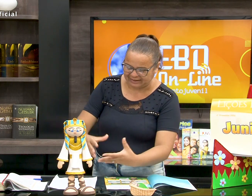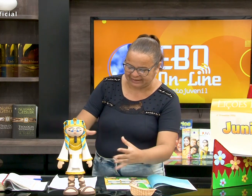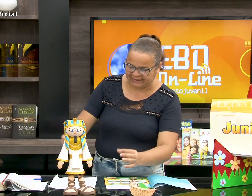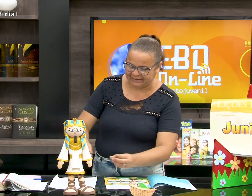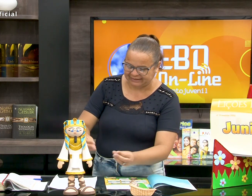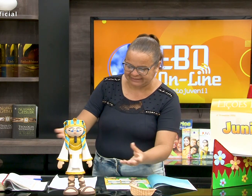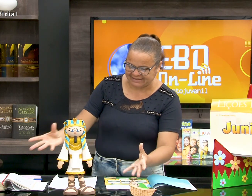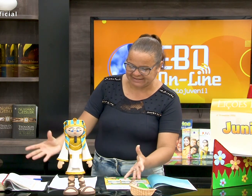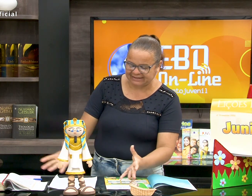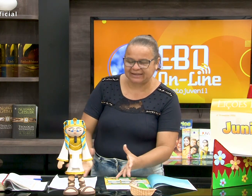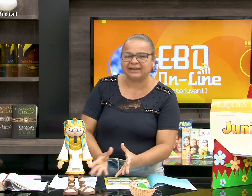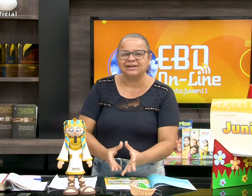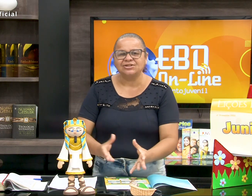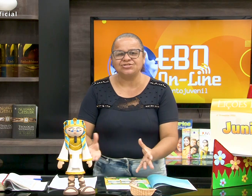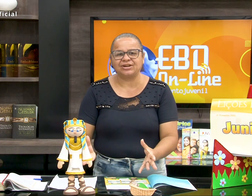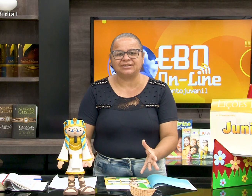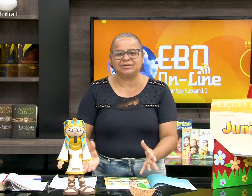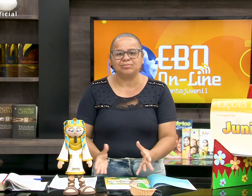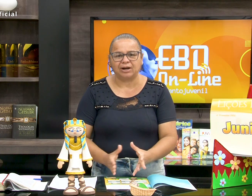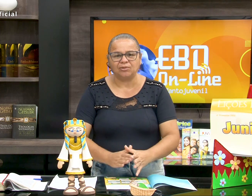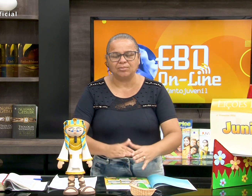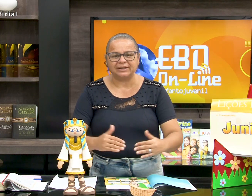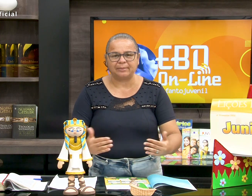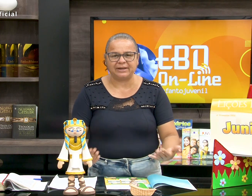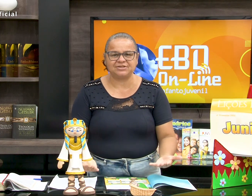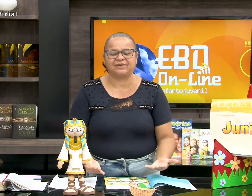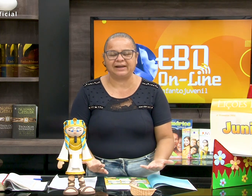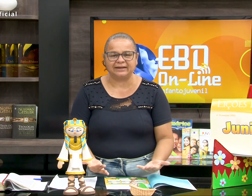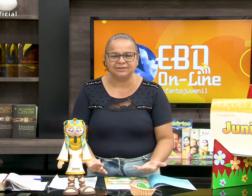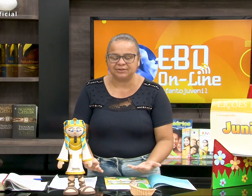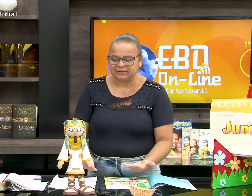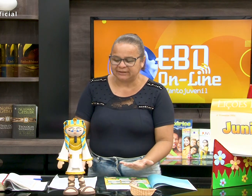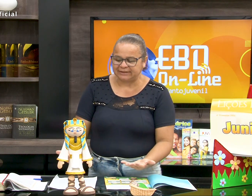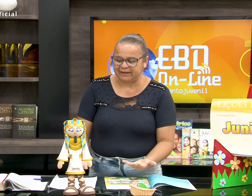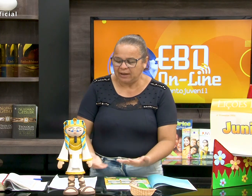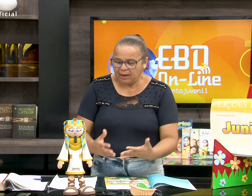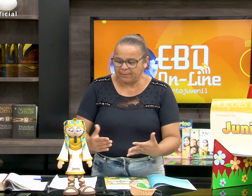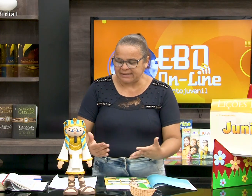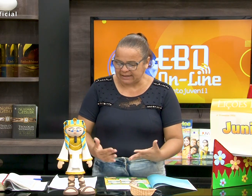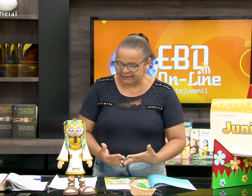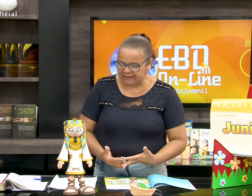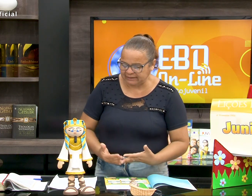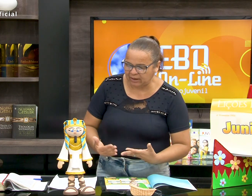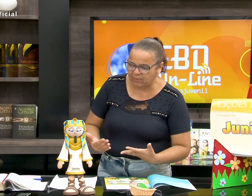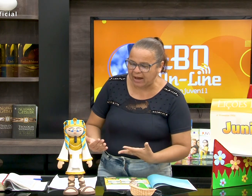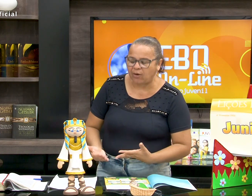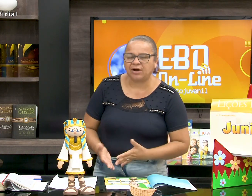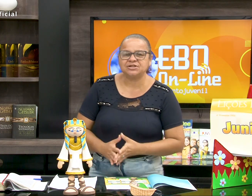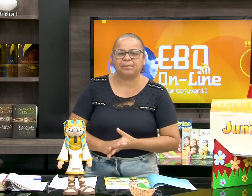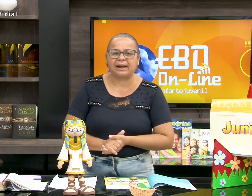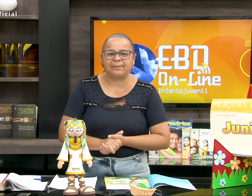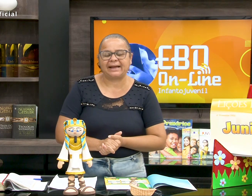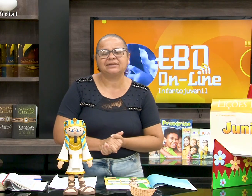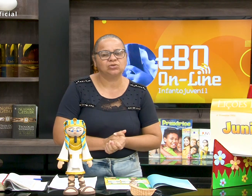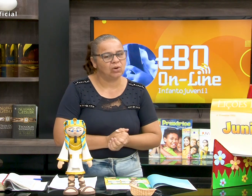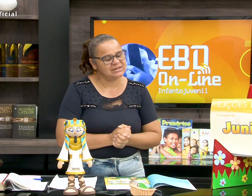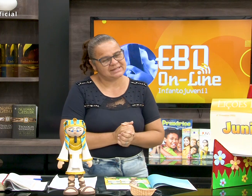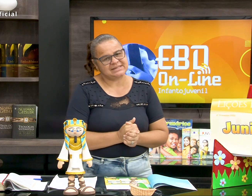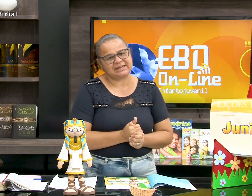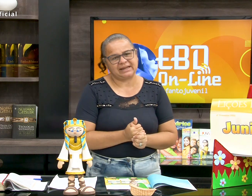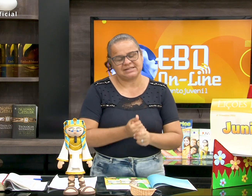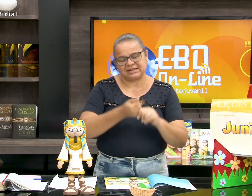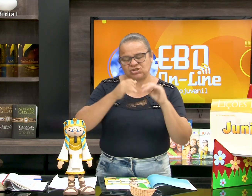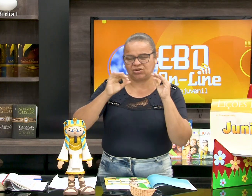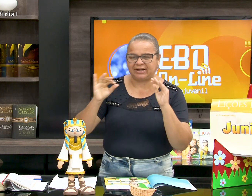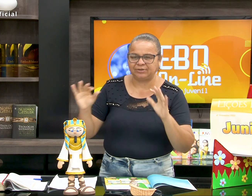sua, grandeza aqui, de antemão, humanamente falando, né? Mas aqui deu uma ordem para pegar todas